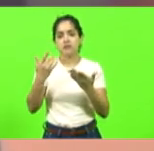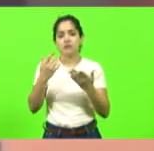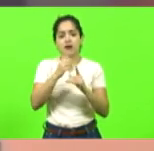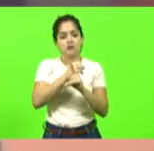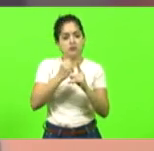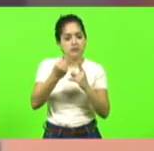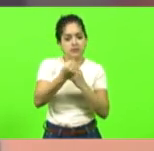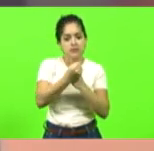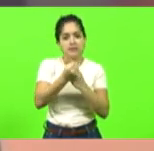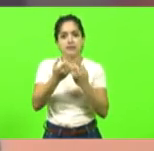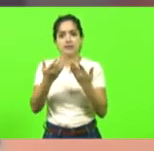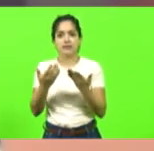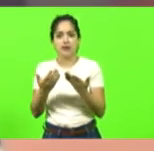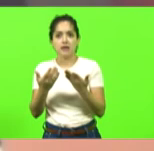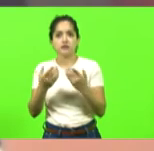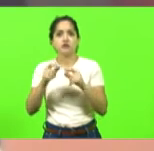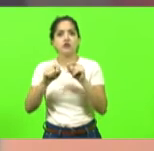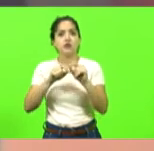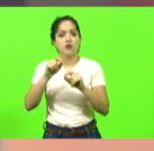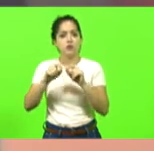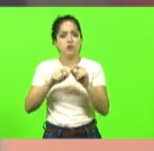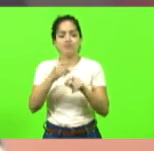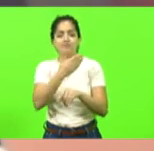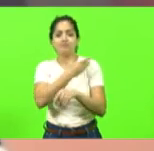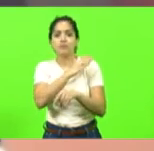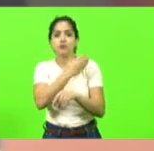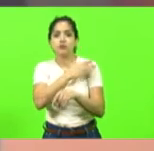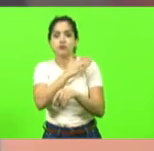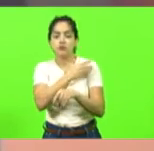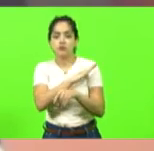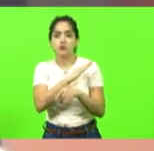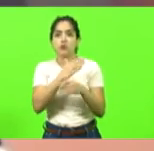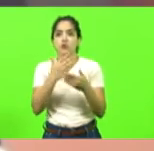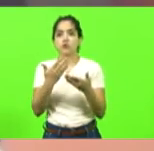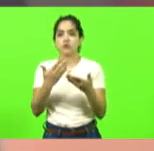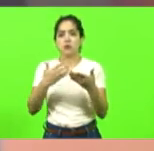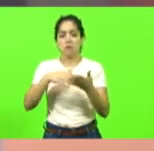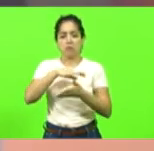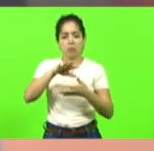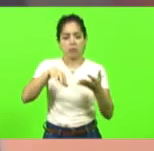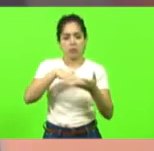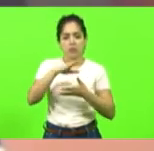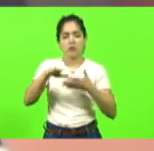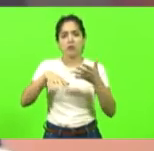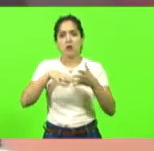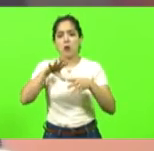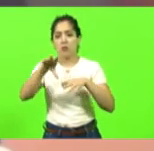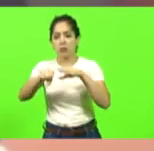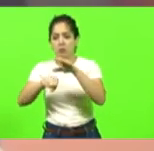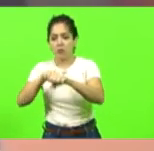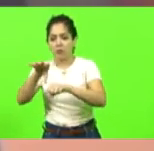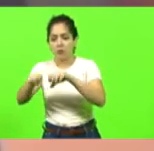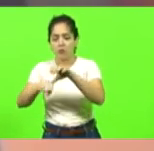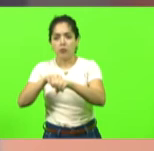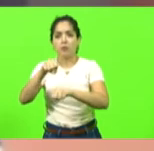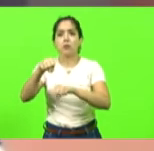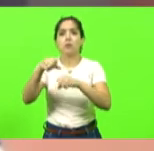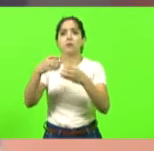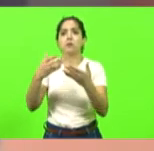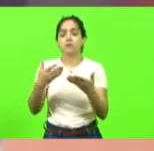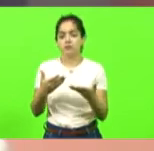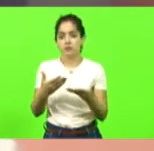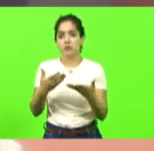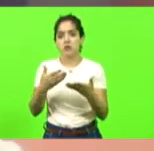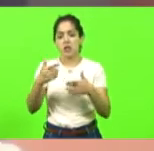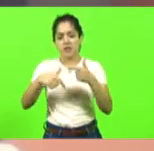é pautada por tamanho preconceito? São os baderneiros, os invasores, os que não querem trabalhar, os que